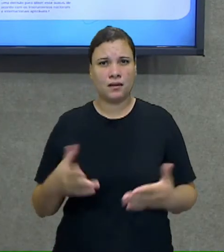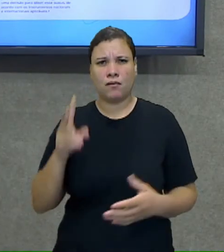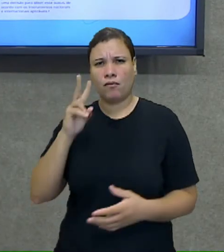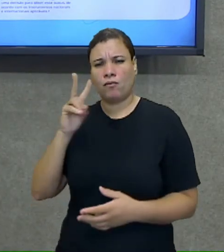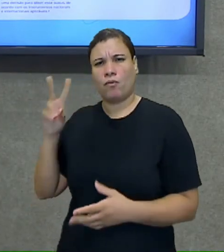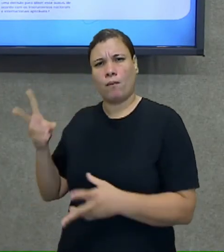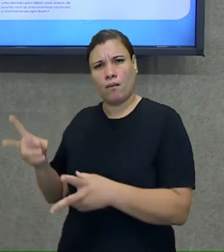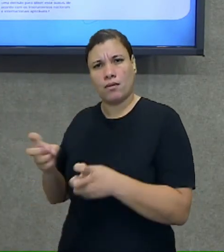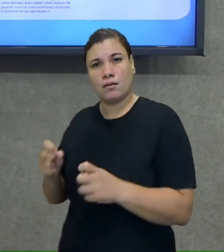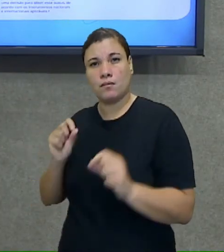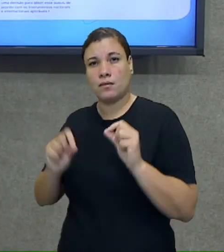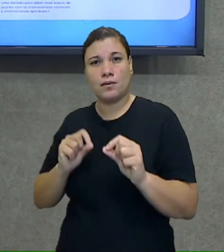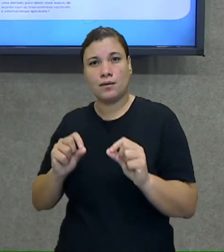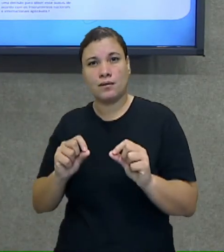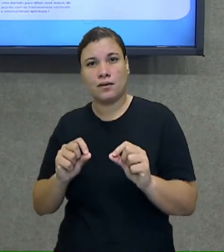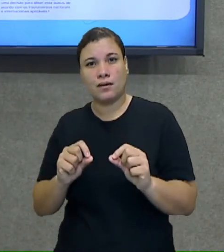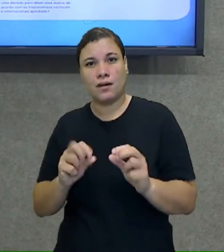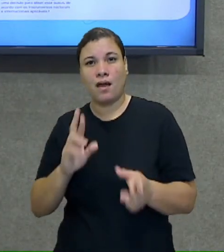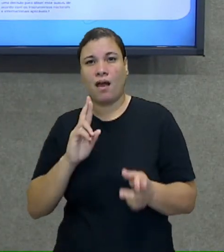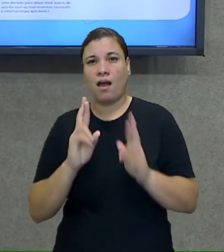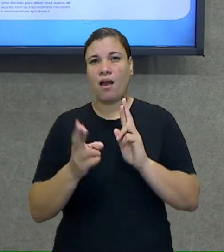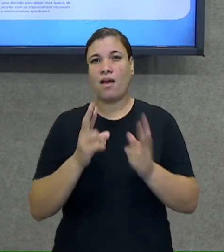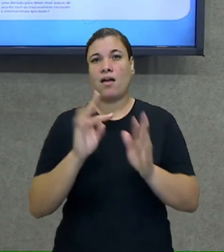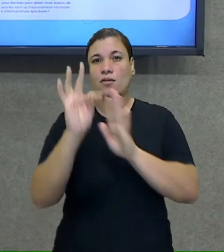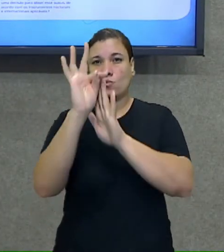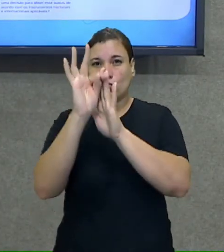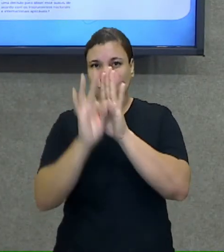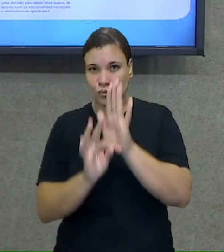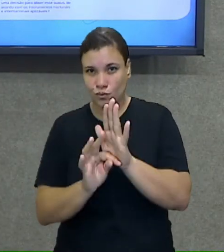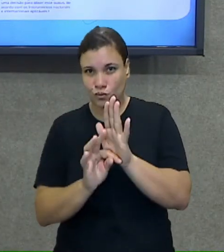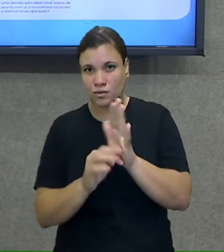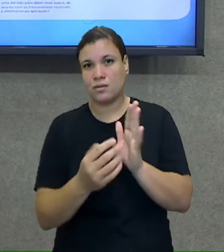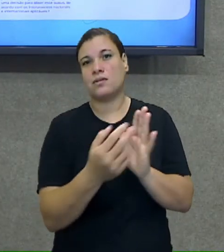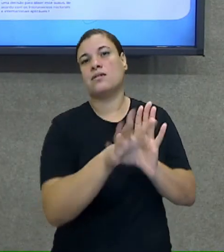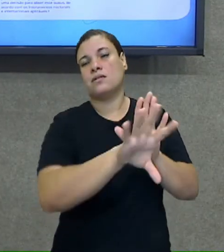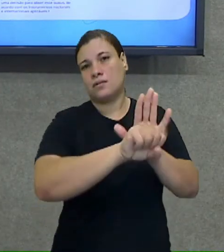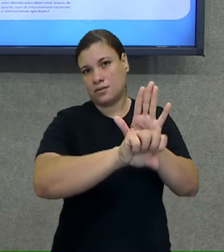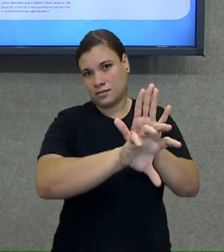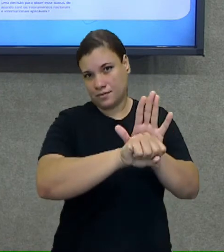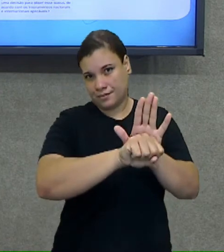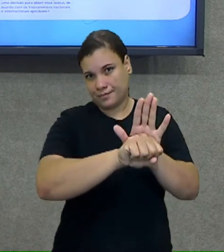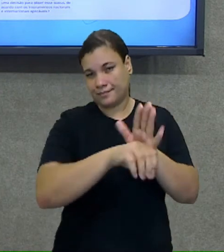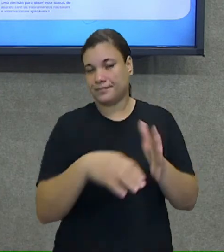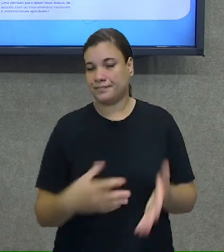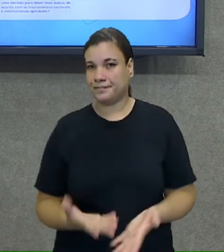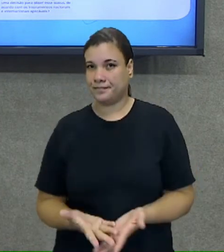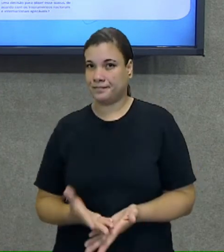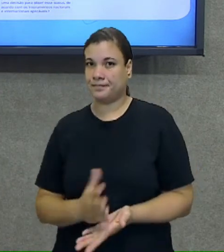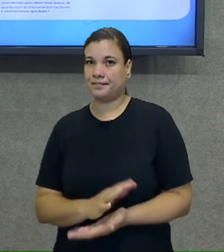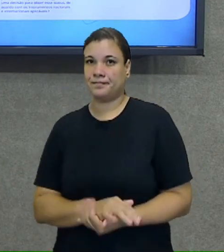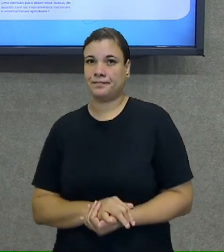do texto, fazemos a relação dele com as imagens aí colocadas.